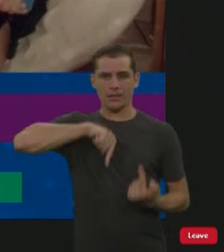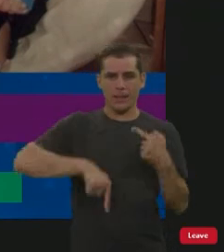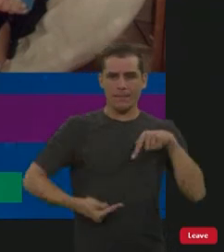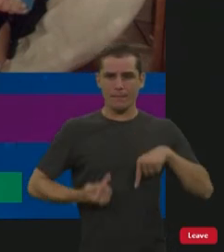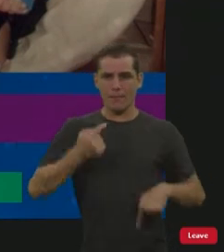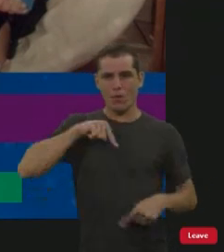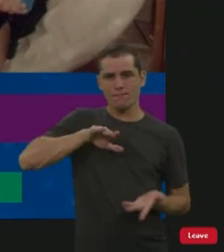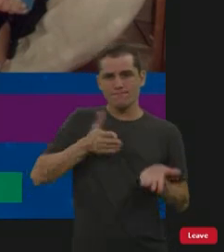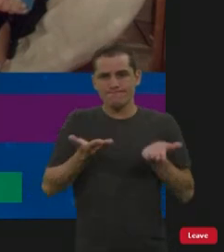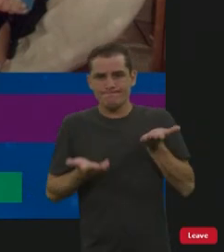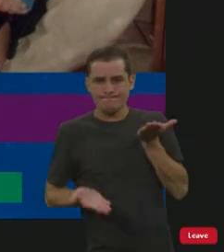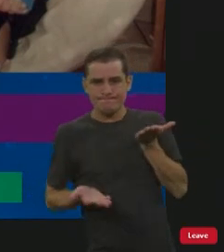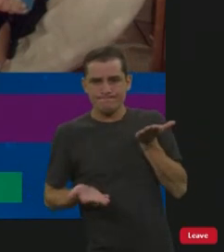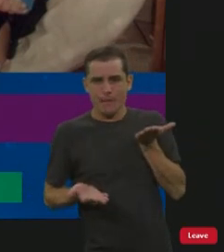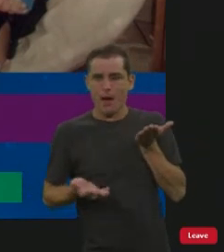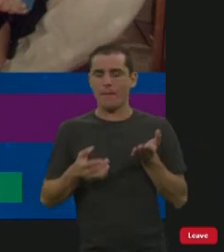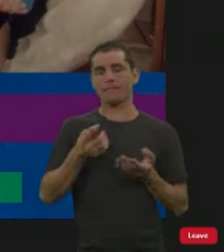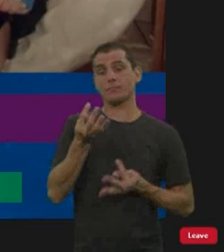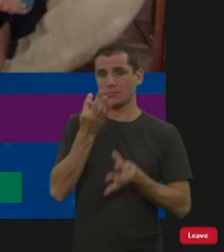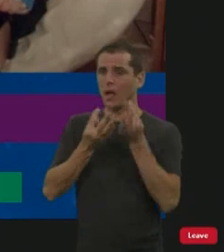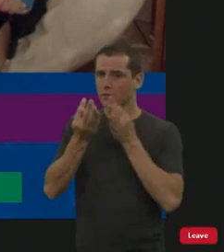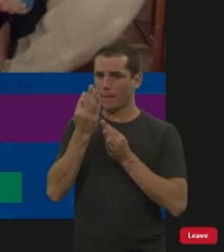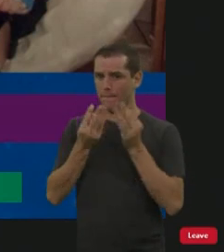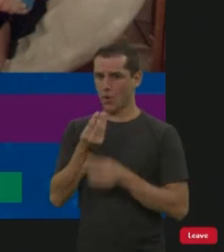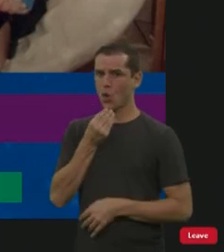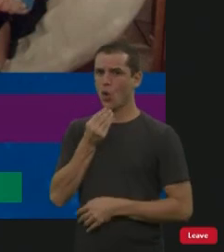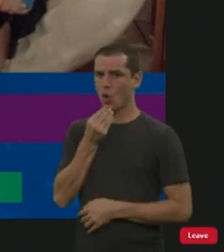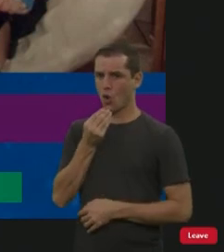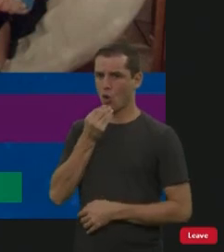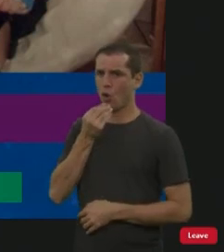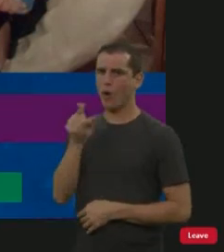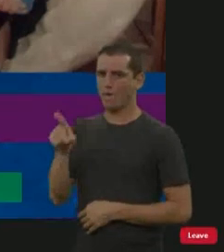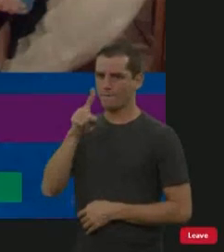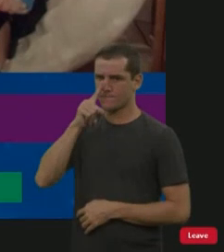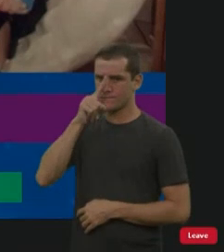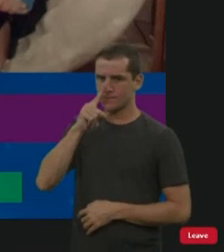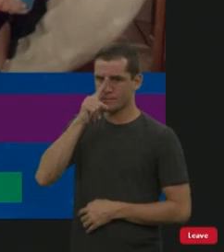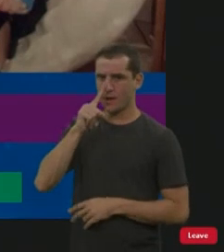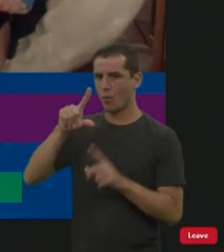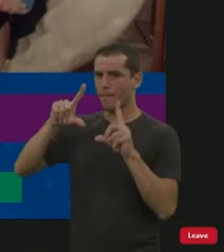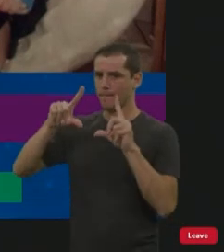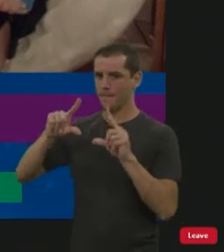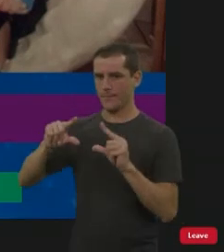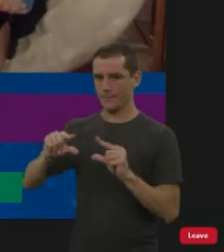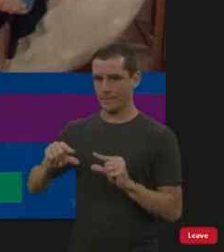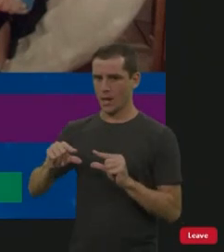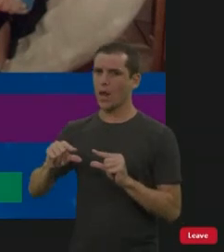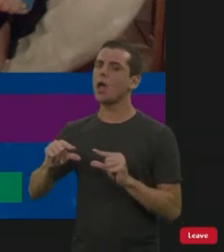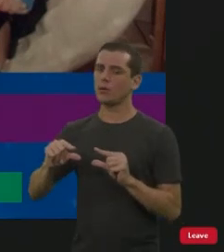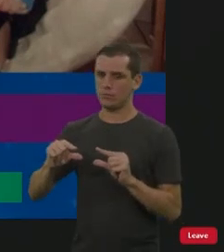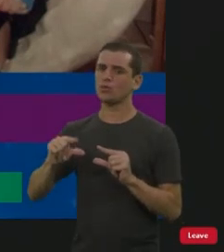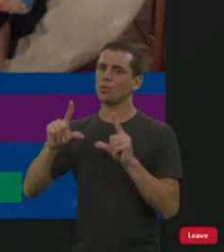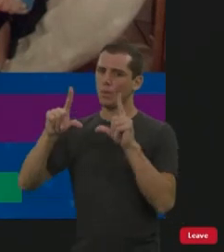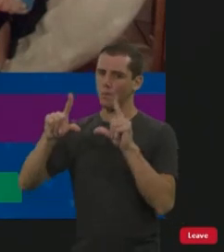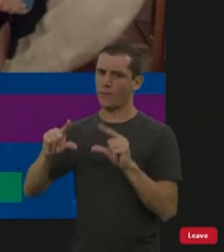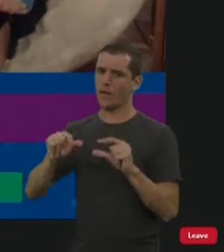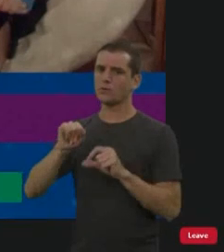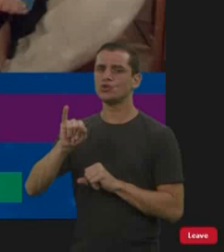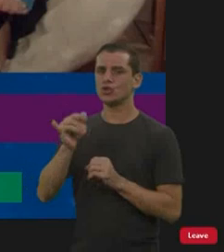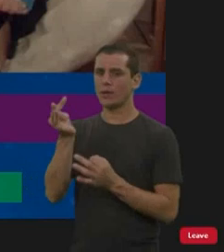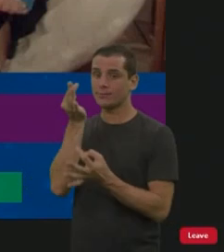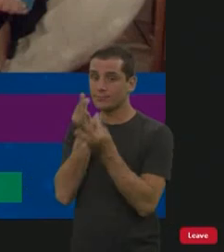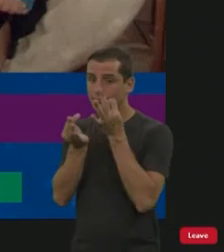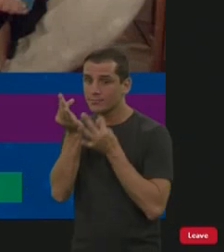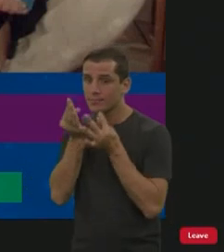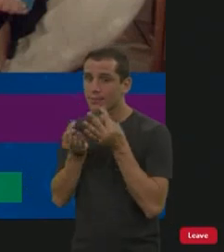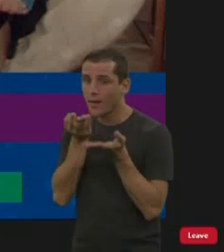não, sim, mas lógico que em tratamento o risco cai consideravelmente, tá? Mas são pacientes que sempre